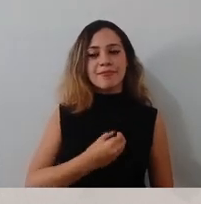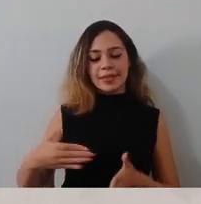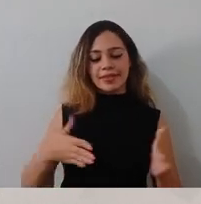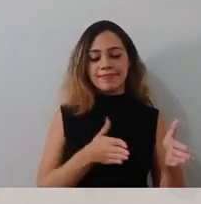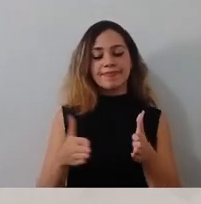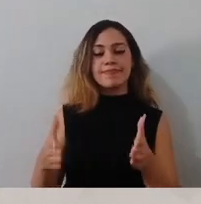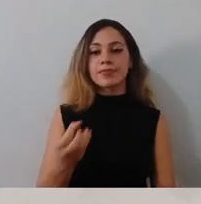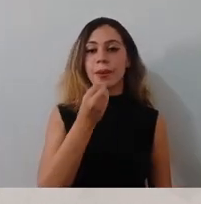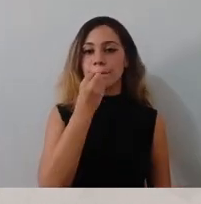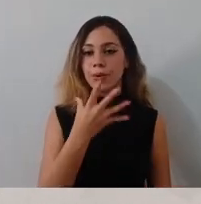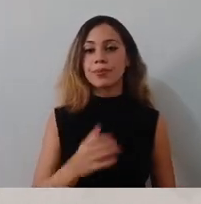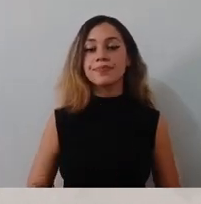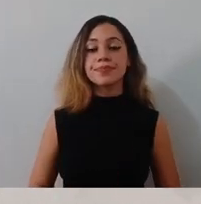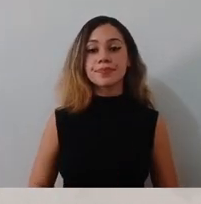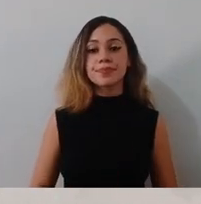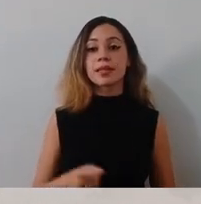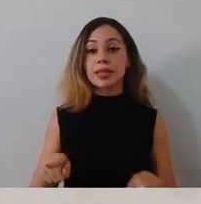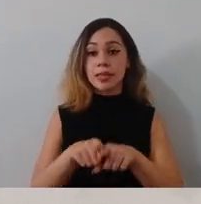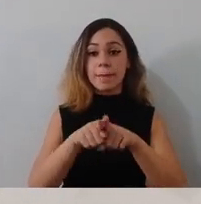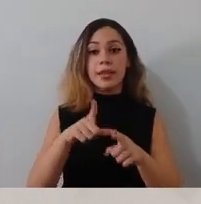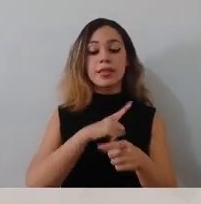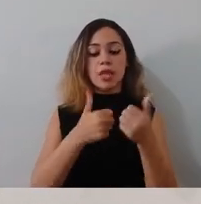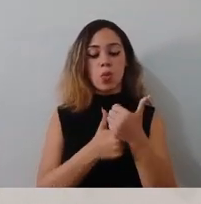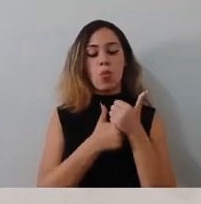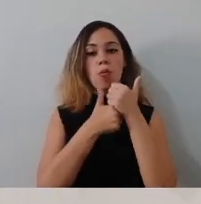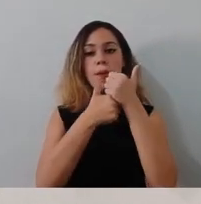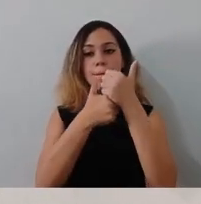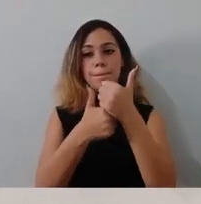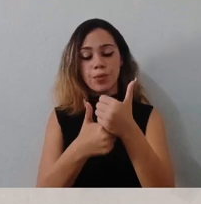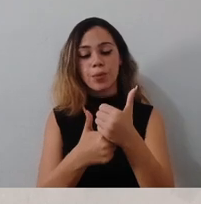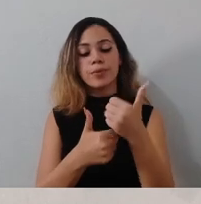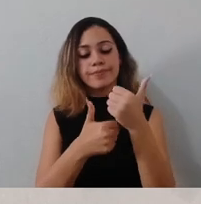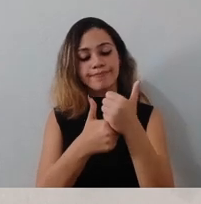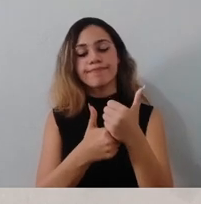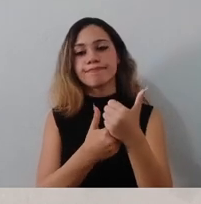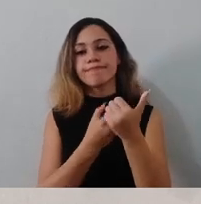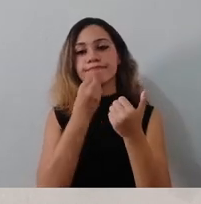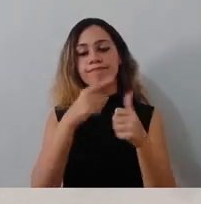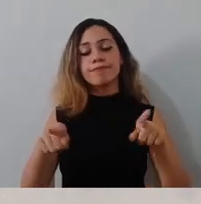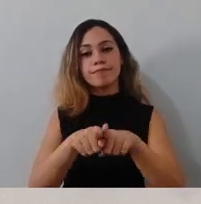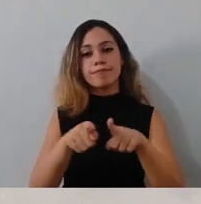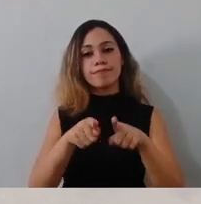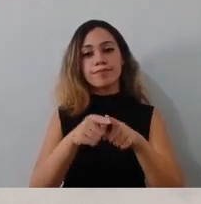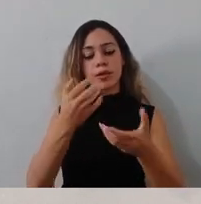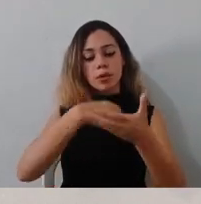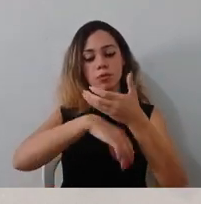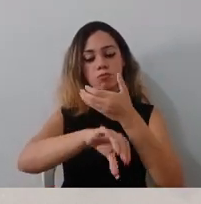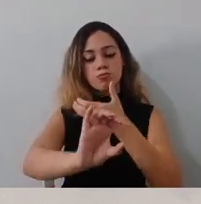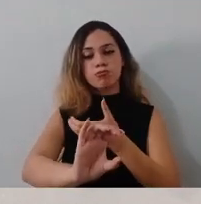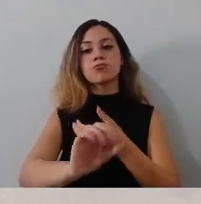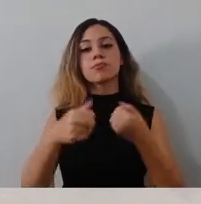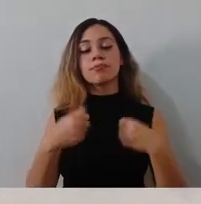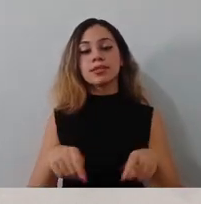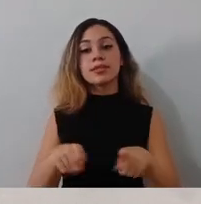Verdade. E também tem, que bom, as redes de apoio, né? As associações que desenvolvem um trabalho que é contrário